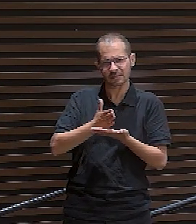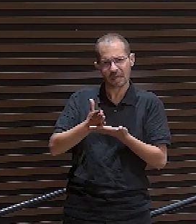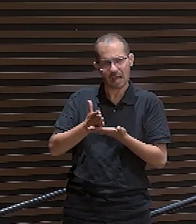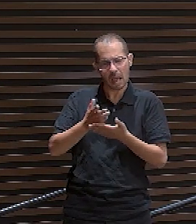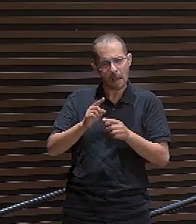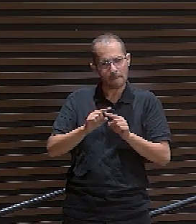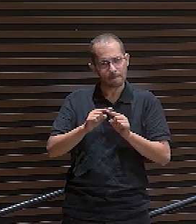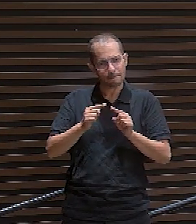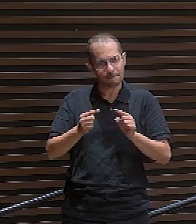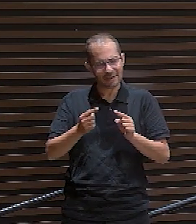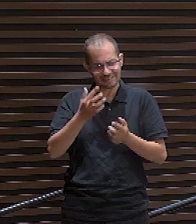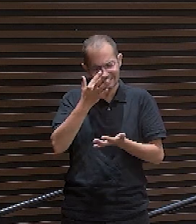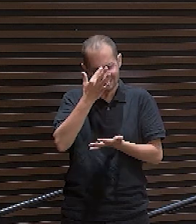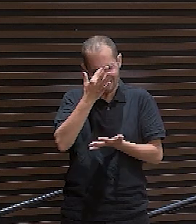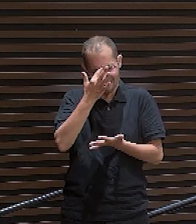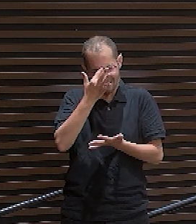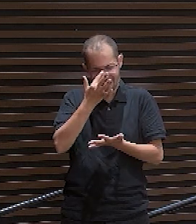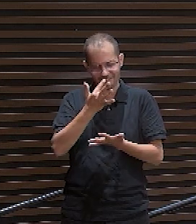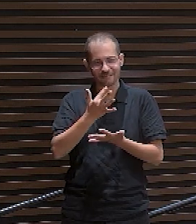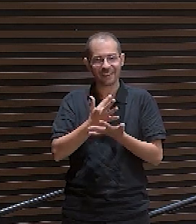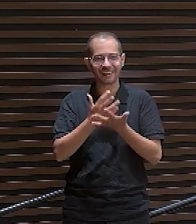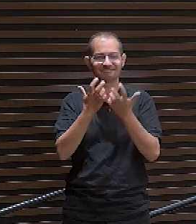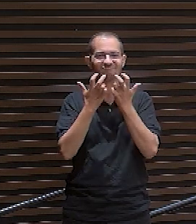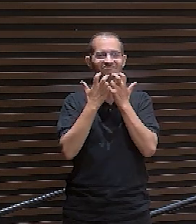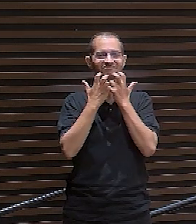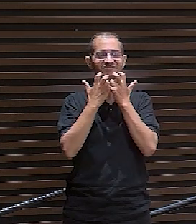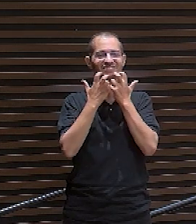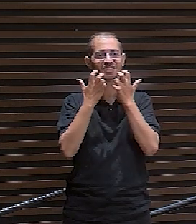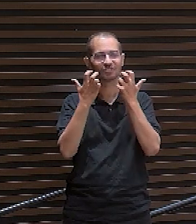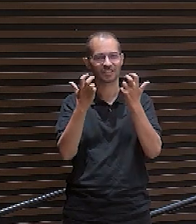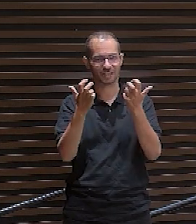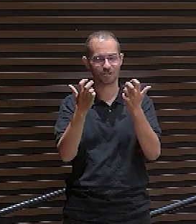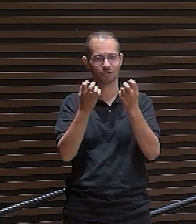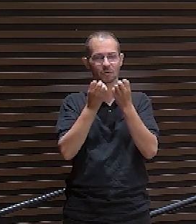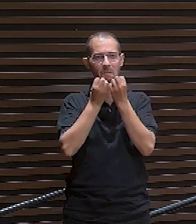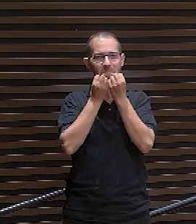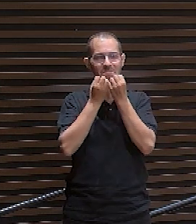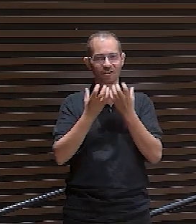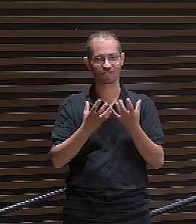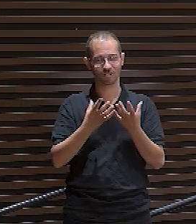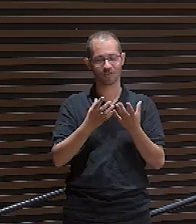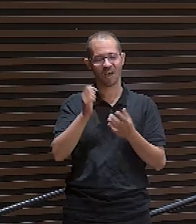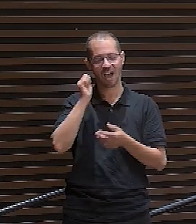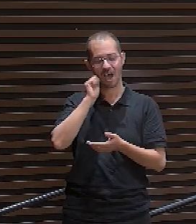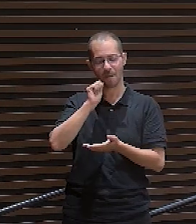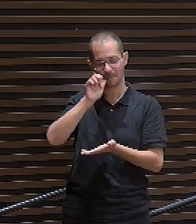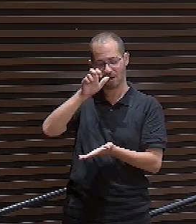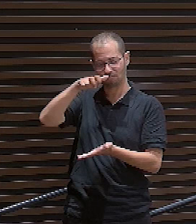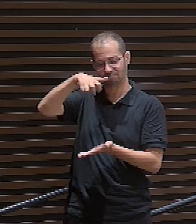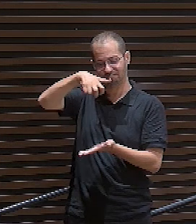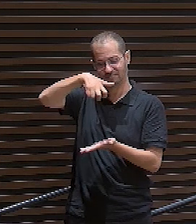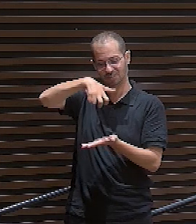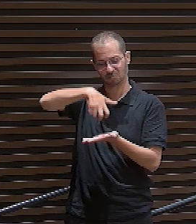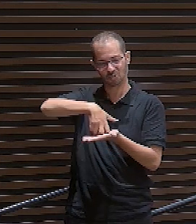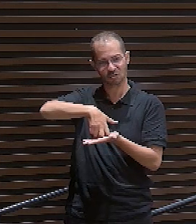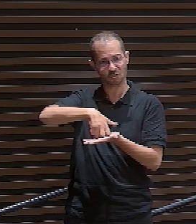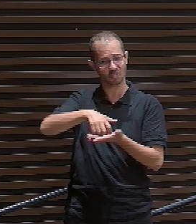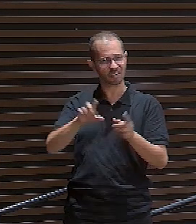fervor em seu grito bendito. Abel se prostrou, não por